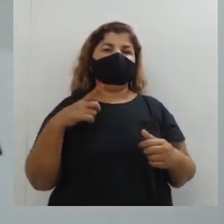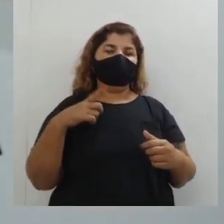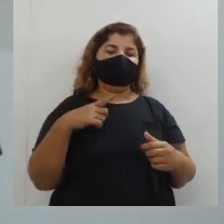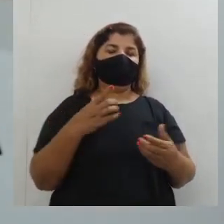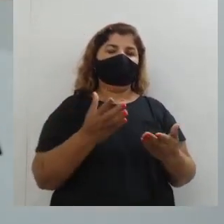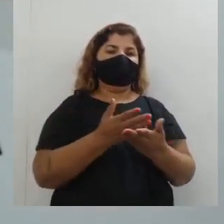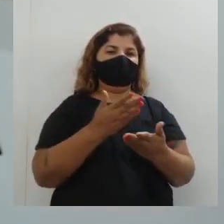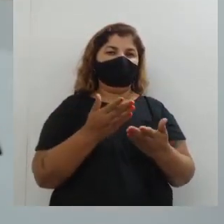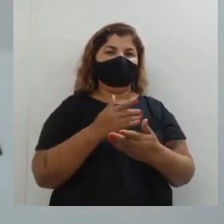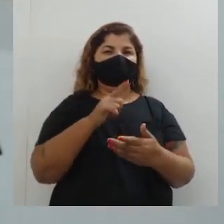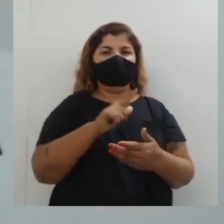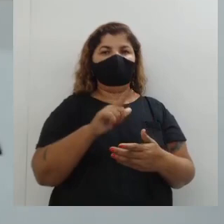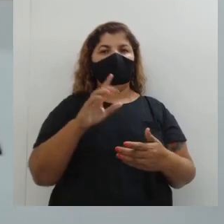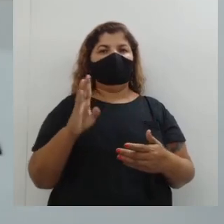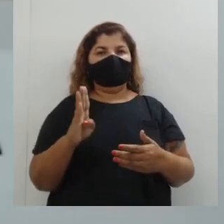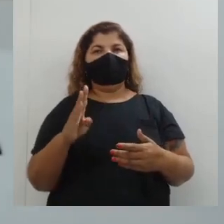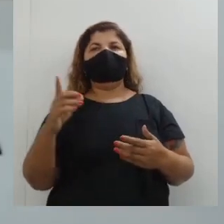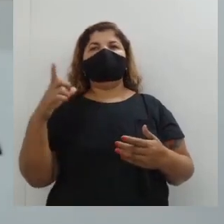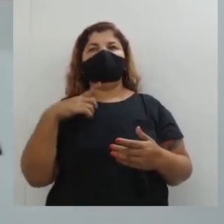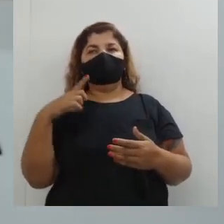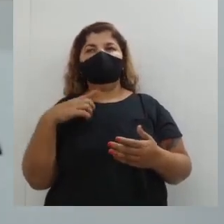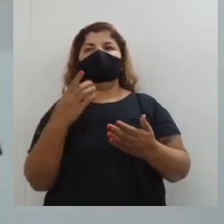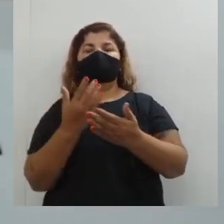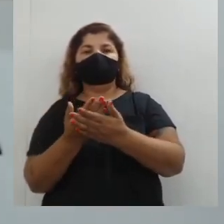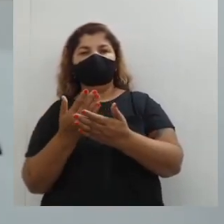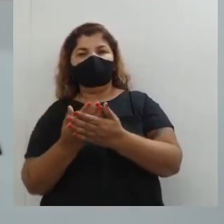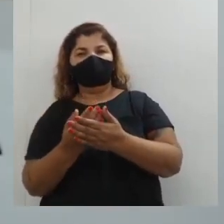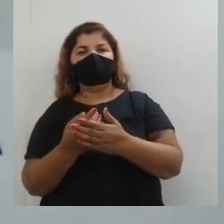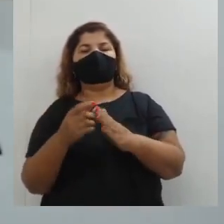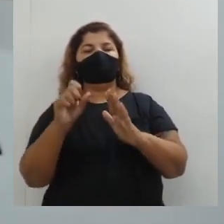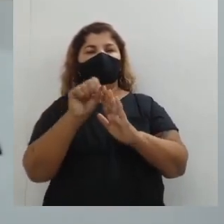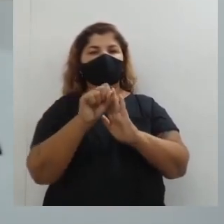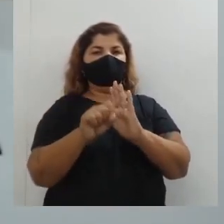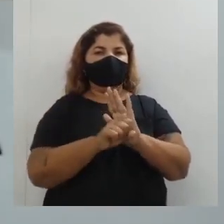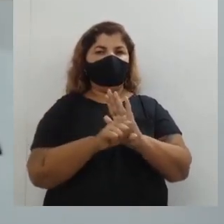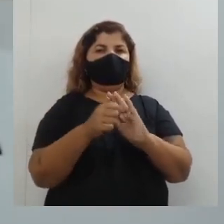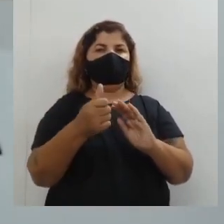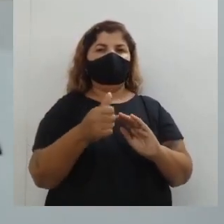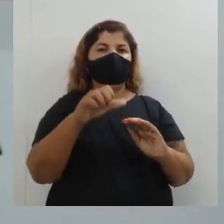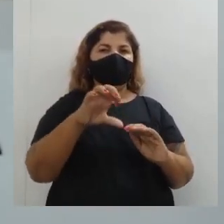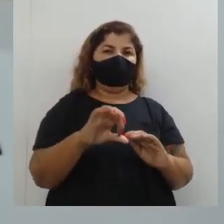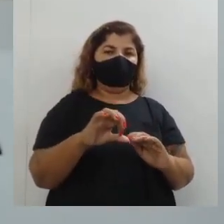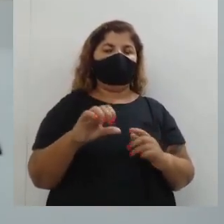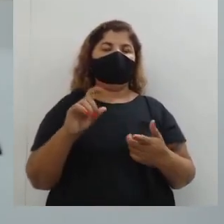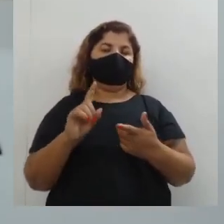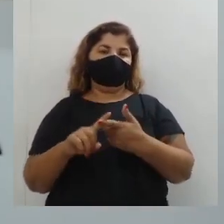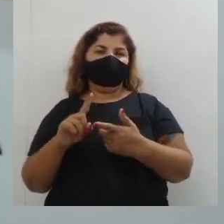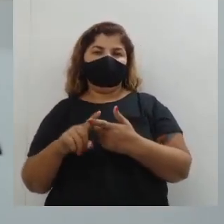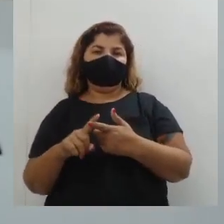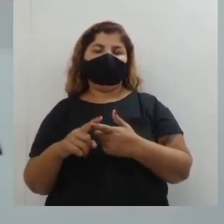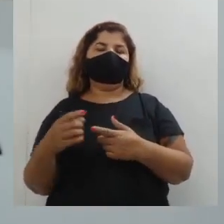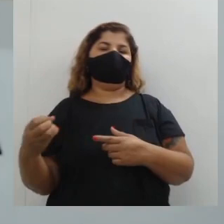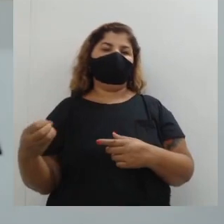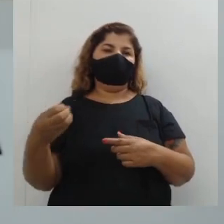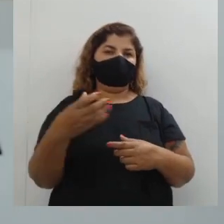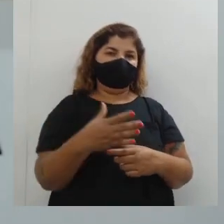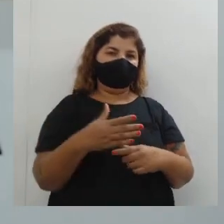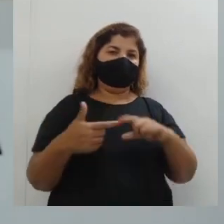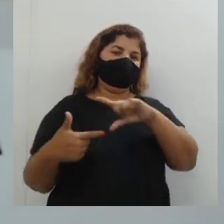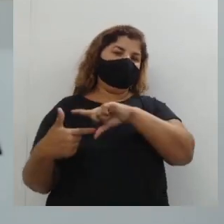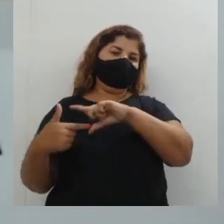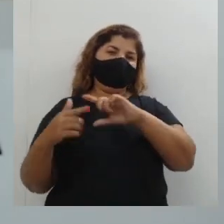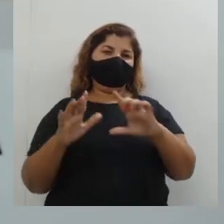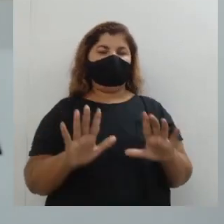Barreto elementos das escolas literárias do século XIX e elementos do modernismo, tá?